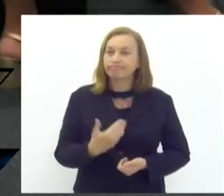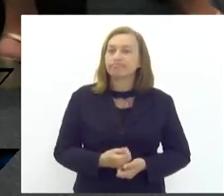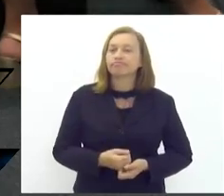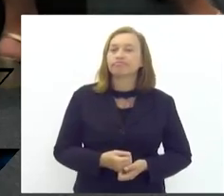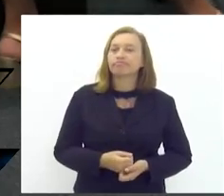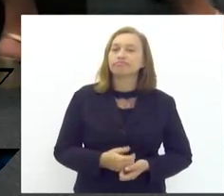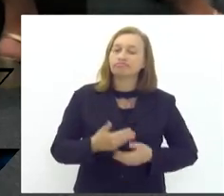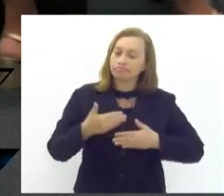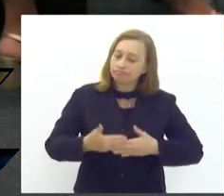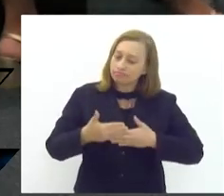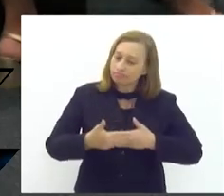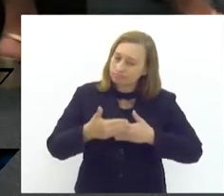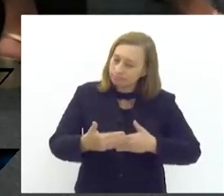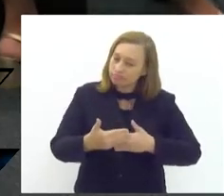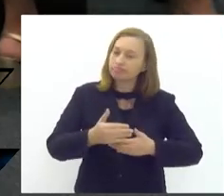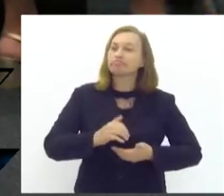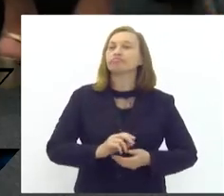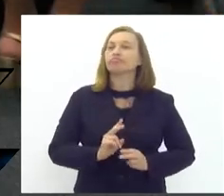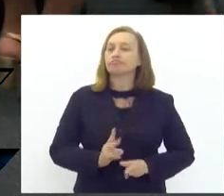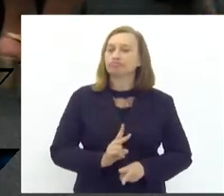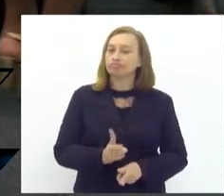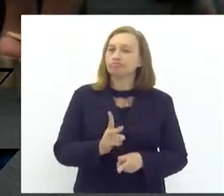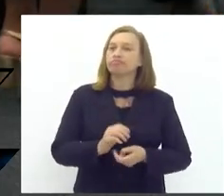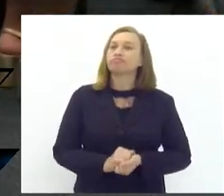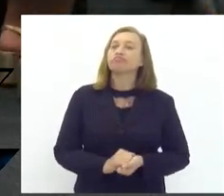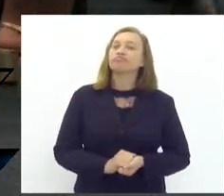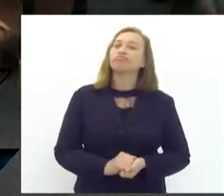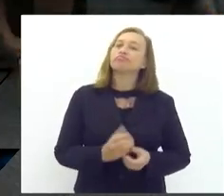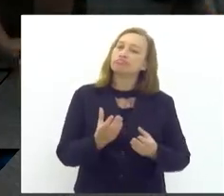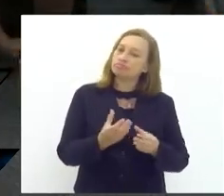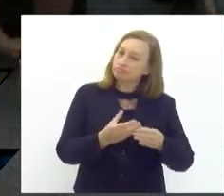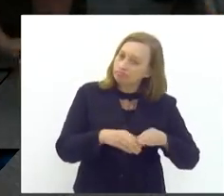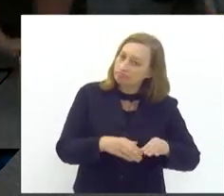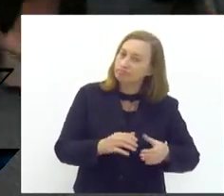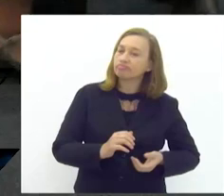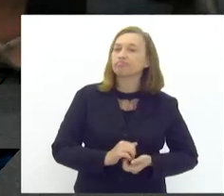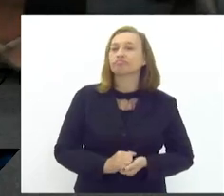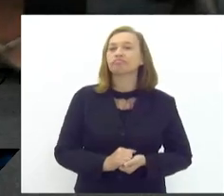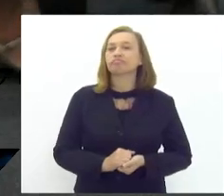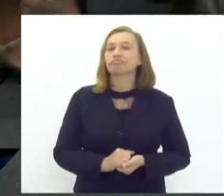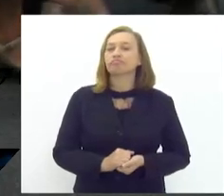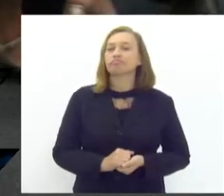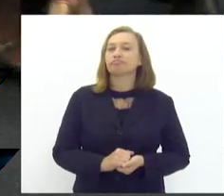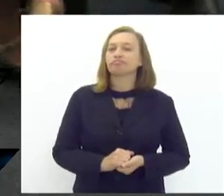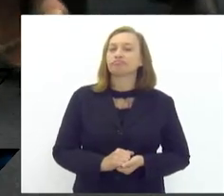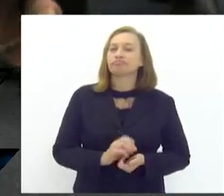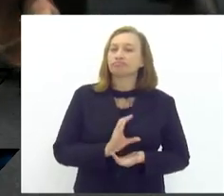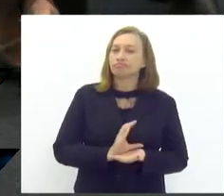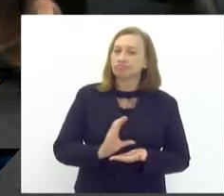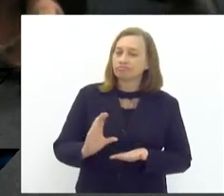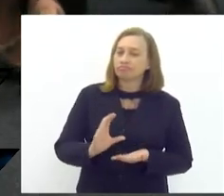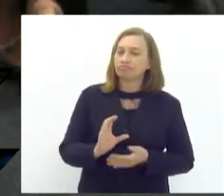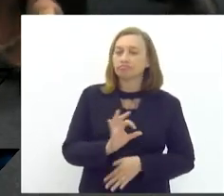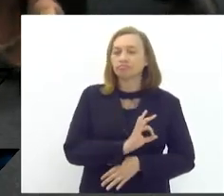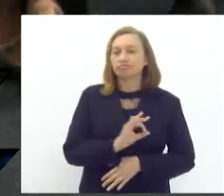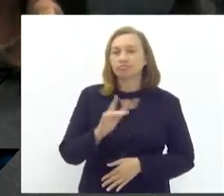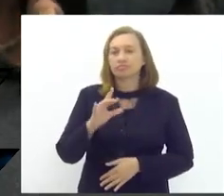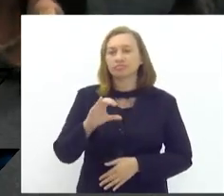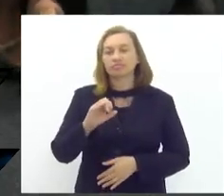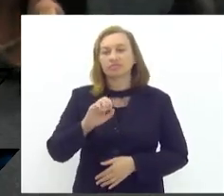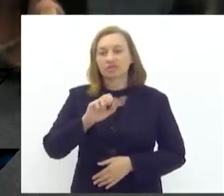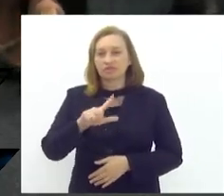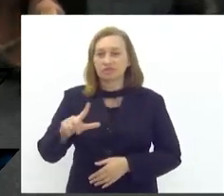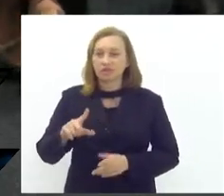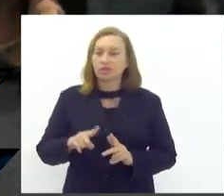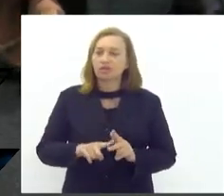esses avanços continuem na questão dos concursados dos auxílios da Polícia Civil da